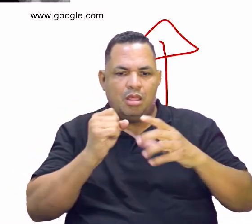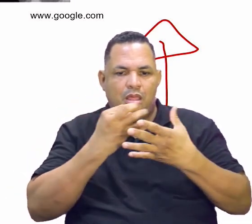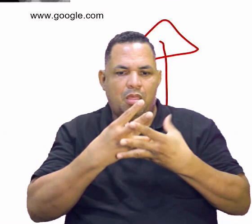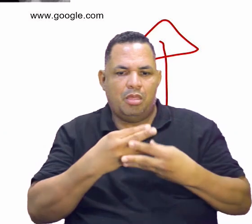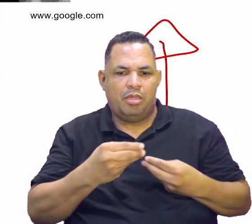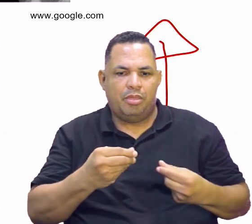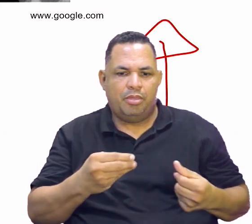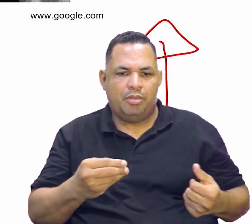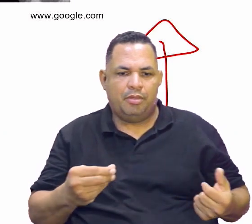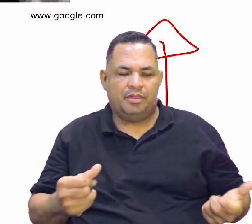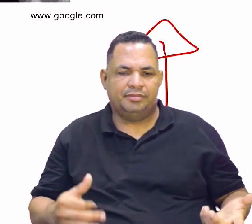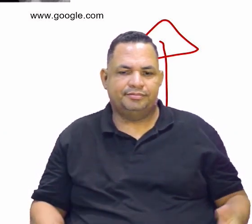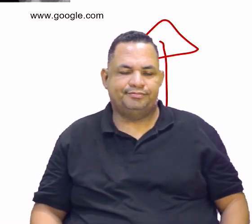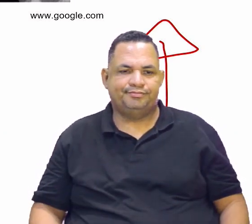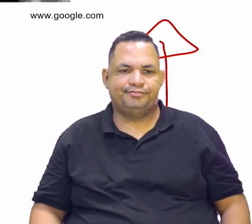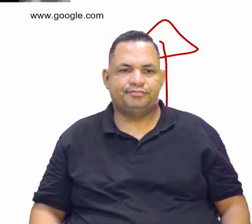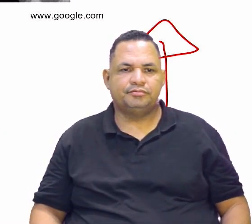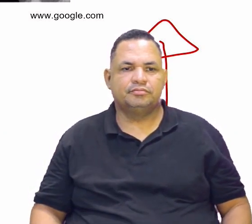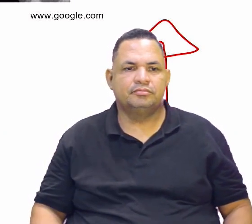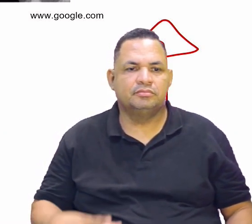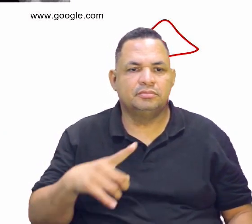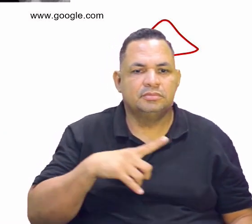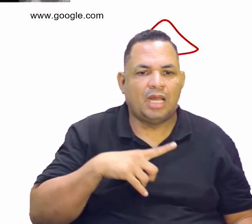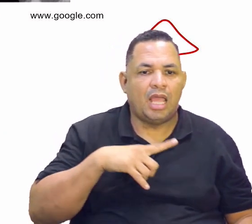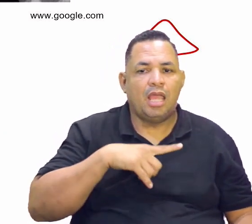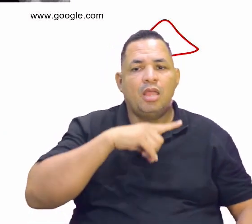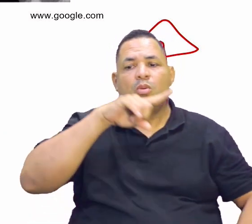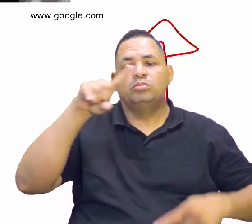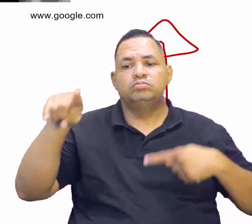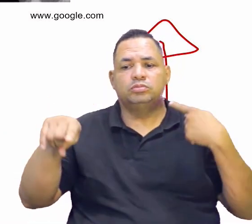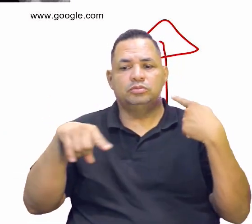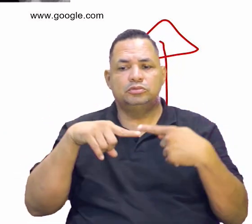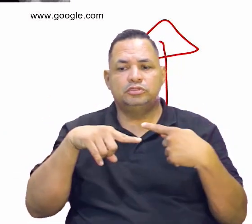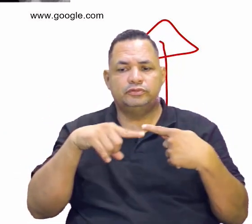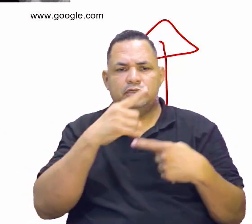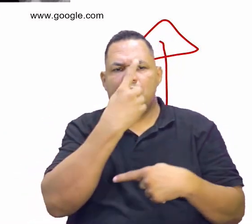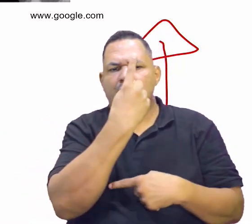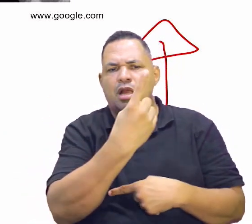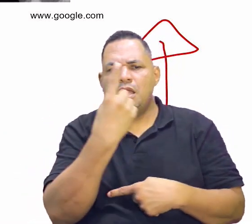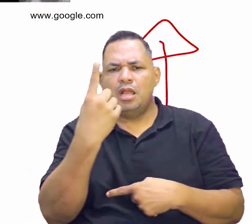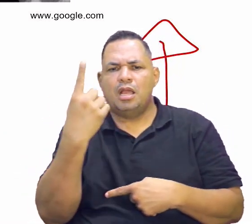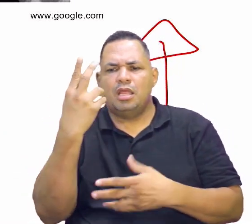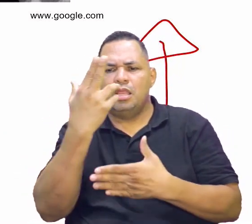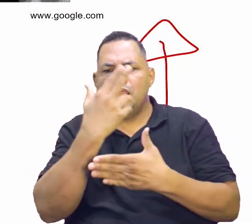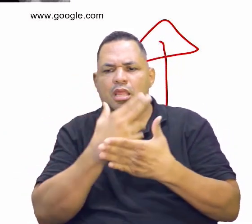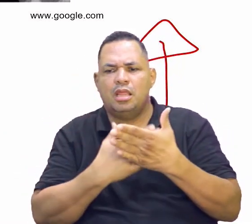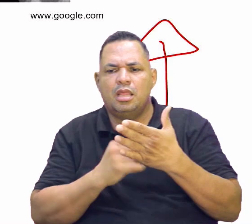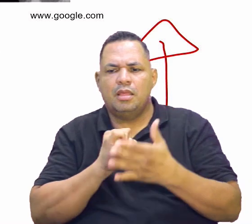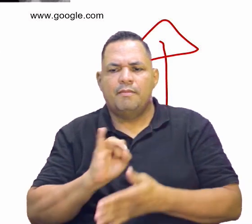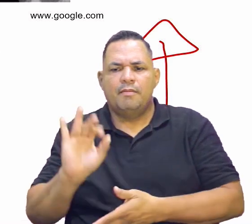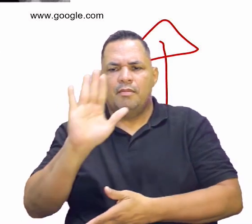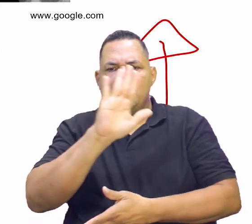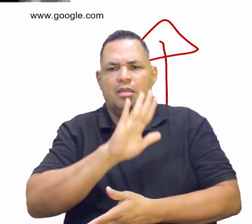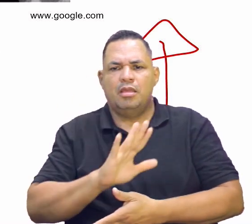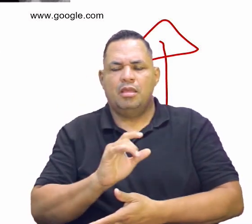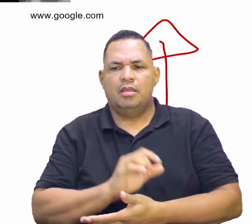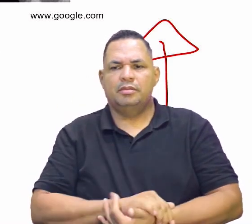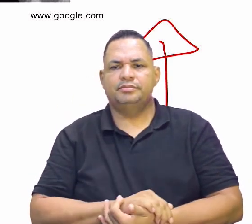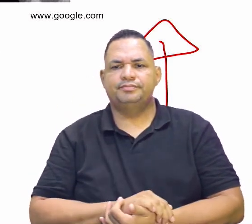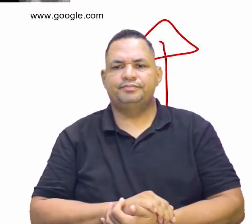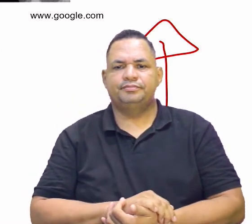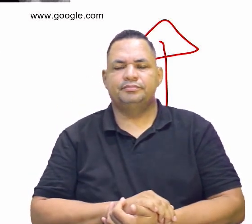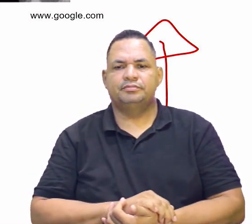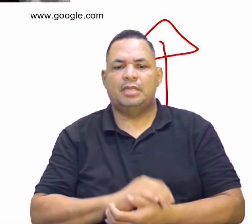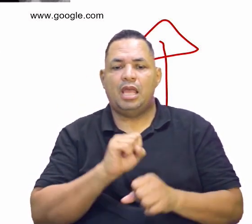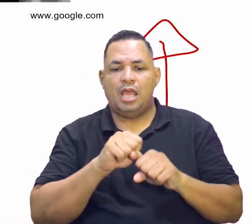foi colocado por acaso. Existia toda uma história por trás de ruptura. A palavra de ordem aqui